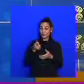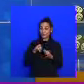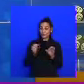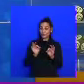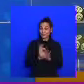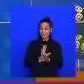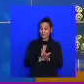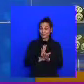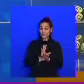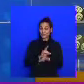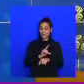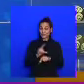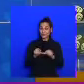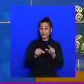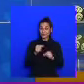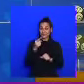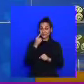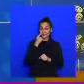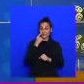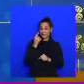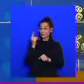números.